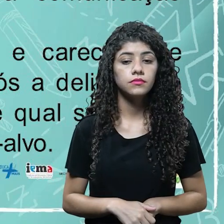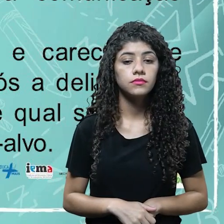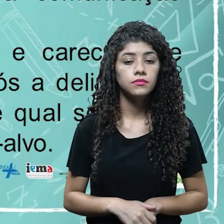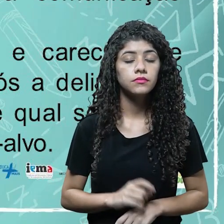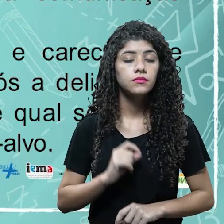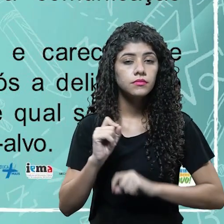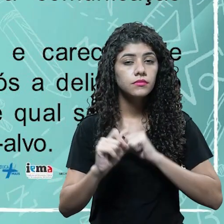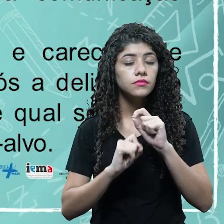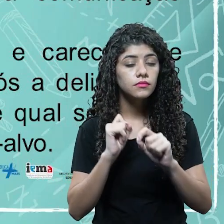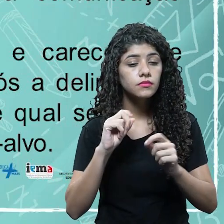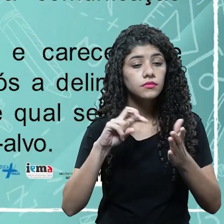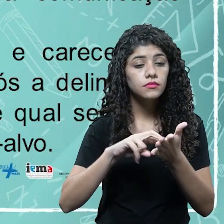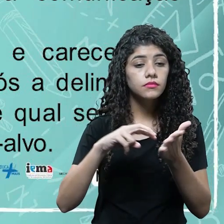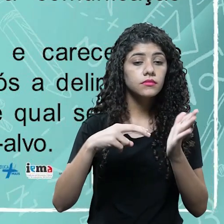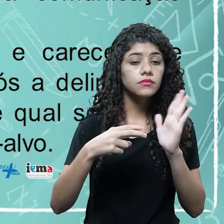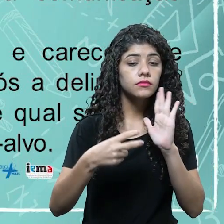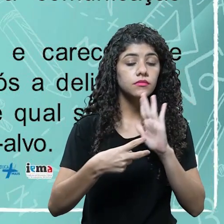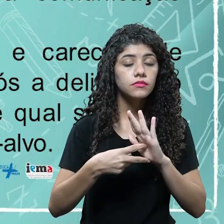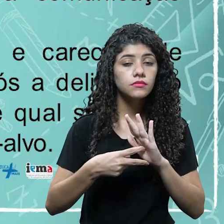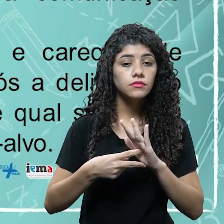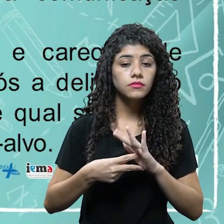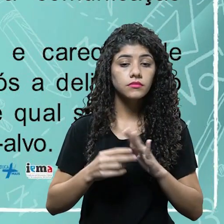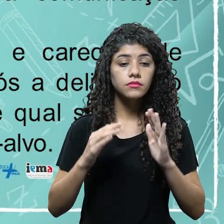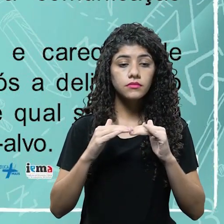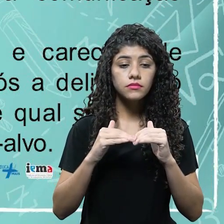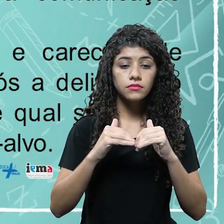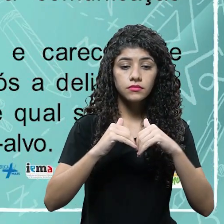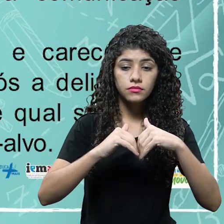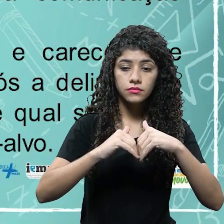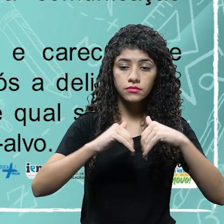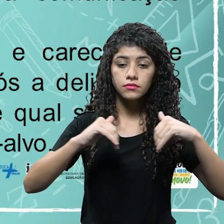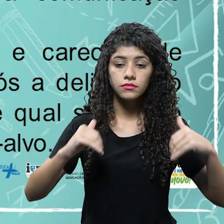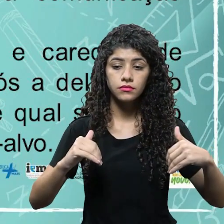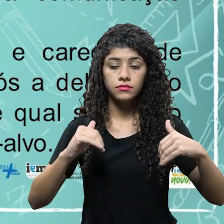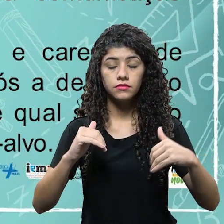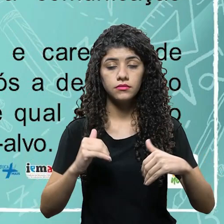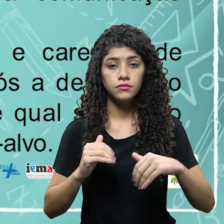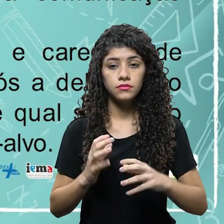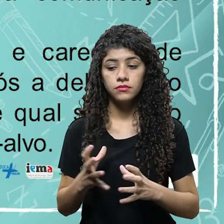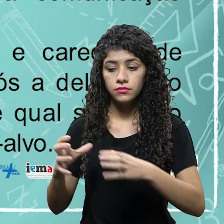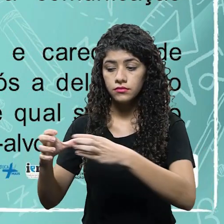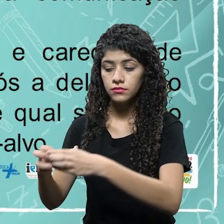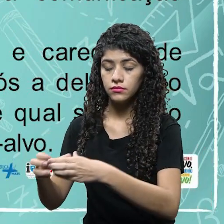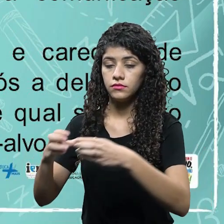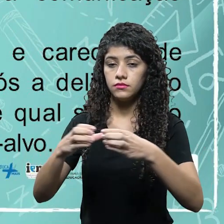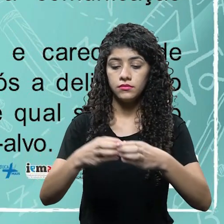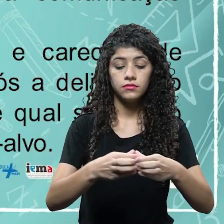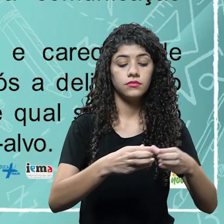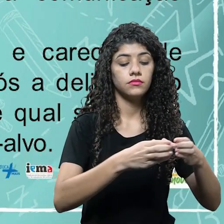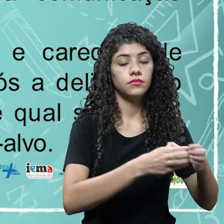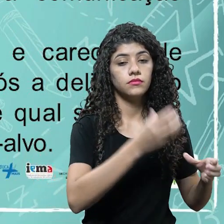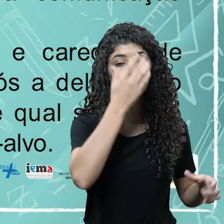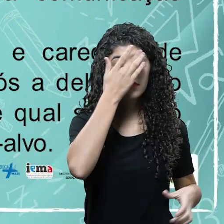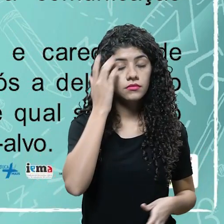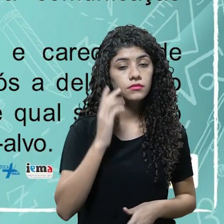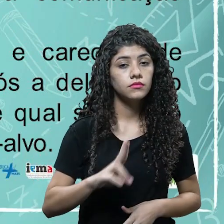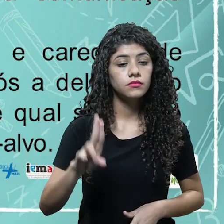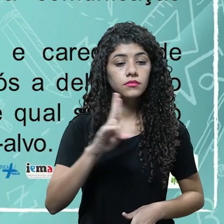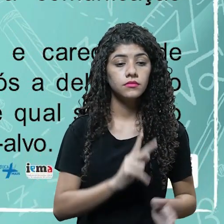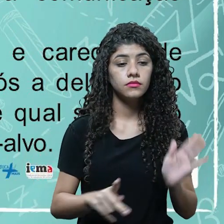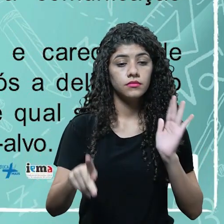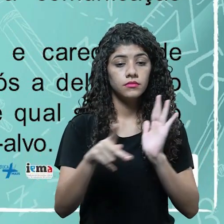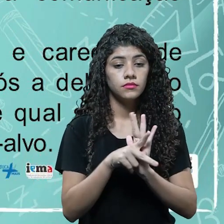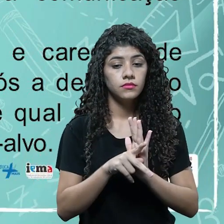aqui em segmentar o mercado? Ó? Segmentar o mercado é subdividir os clientes em grupos específicos,